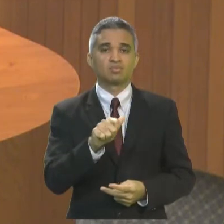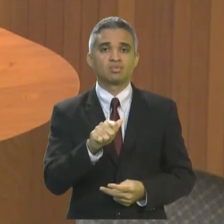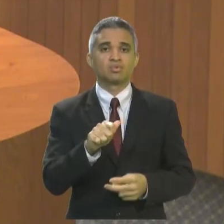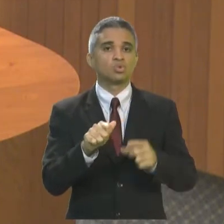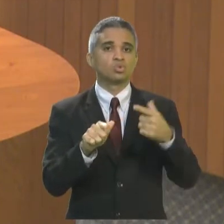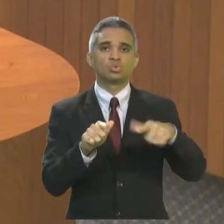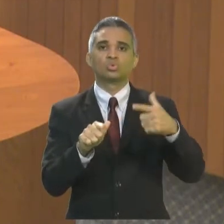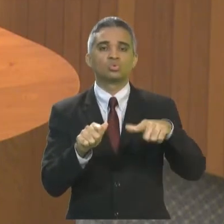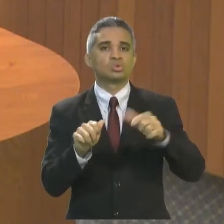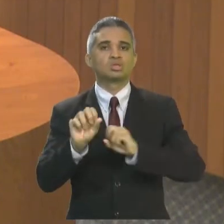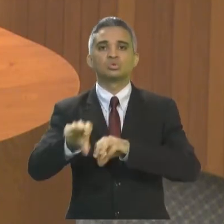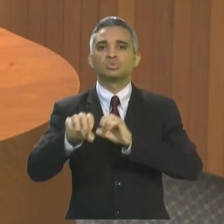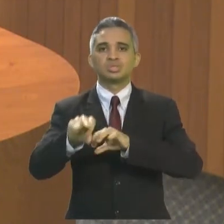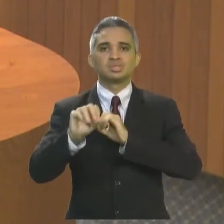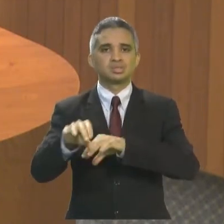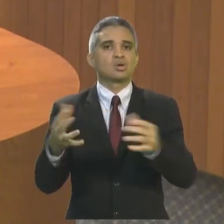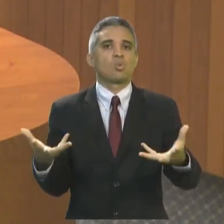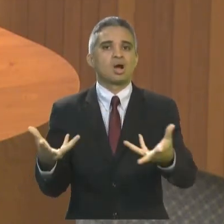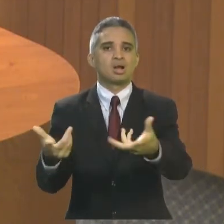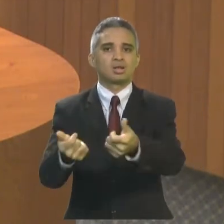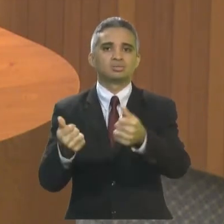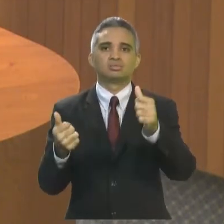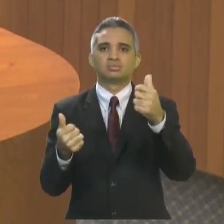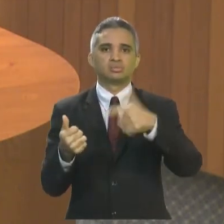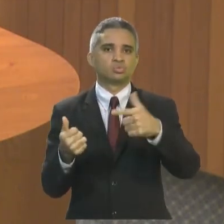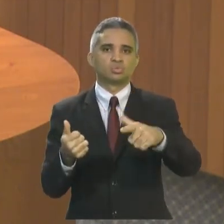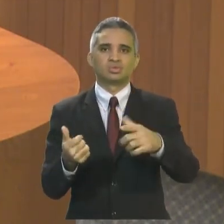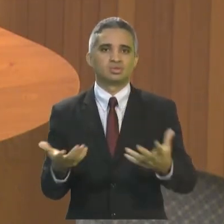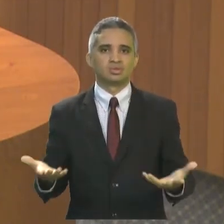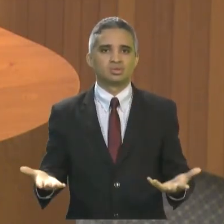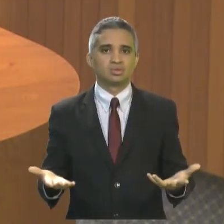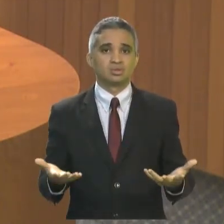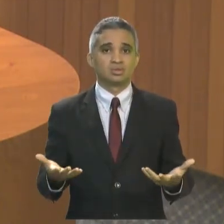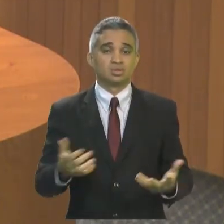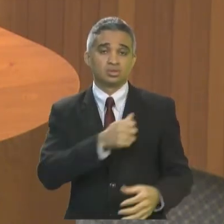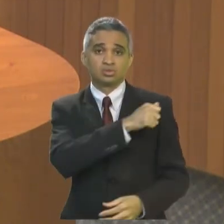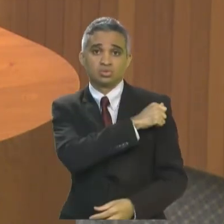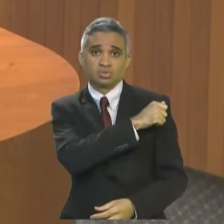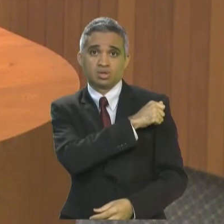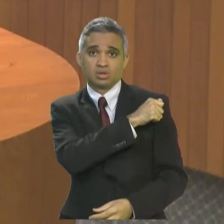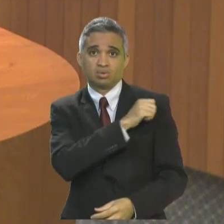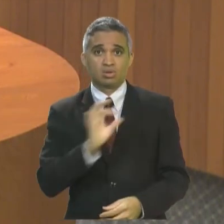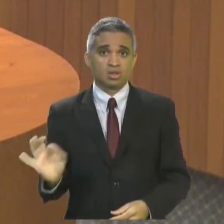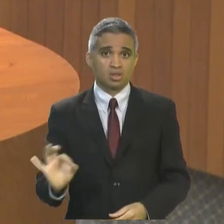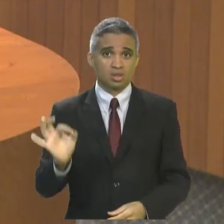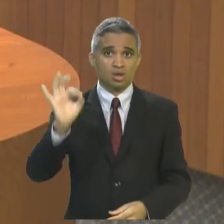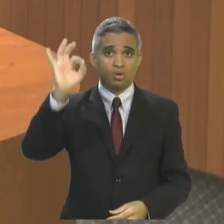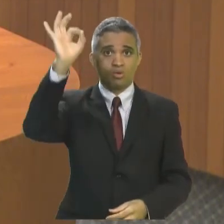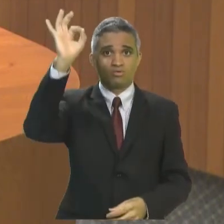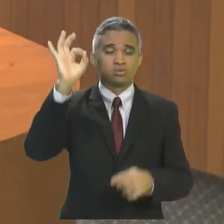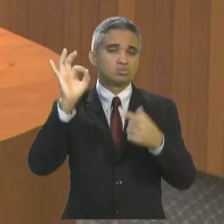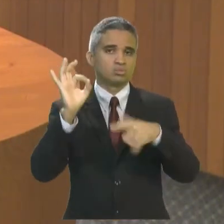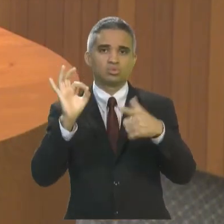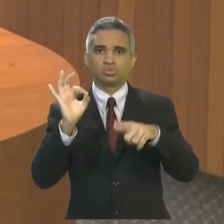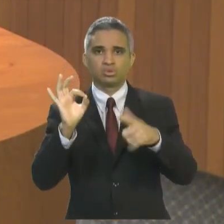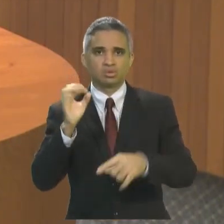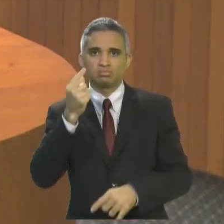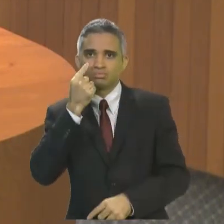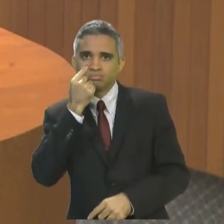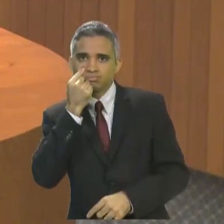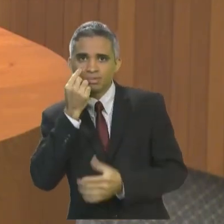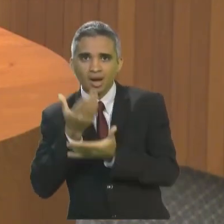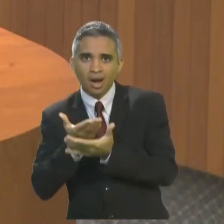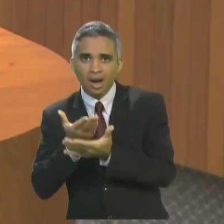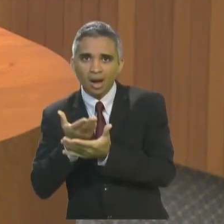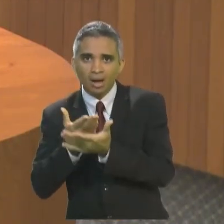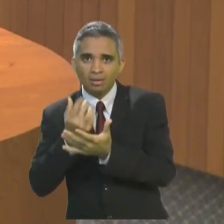essa pandemia. Os alunos da UFMA estão sem aula presencial, estágio muitas vezes. Eu estou recebendo aqui